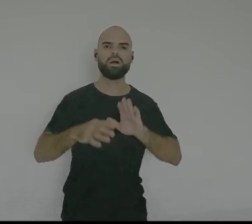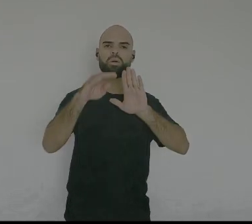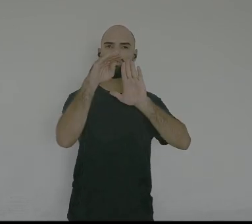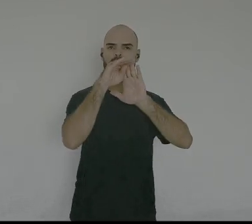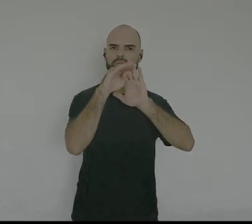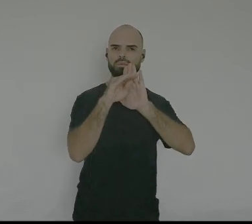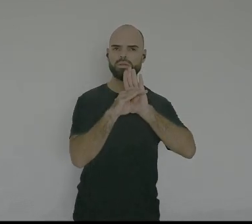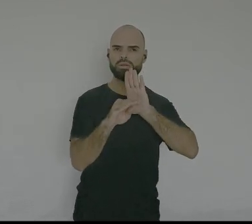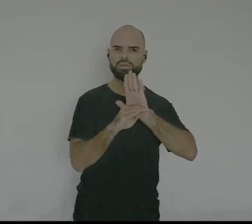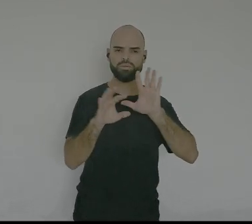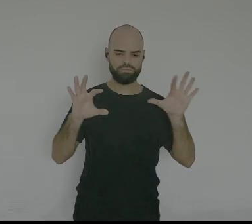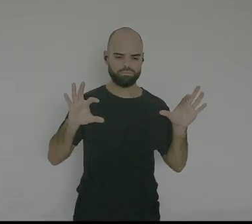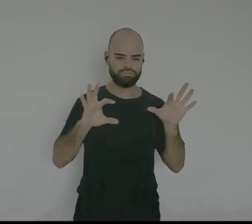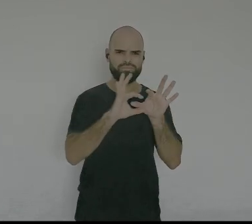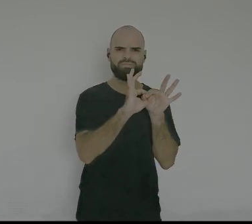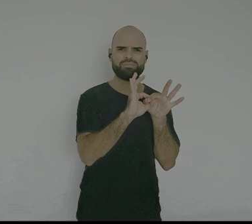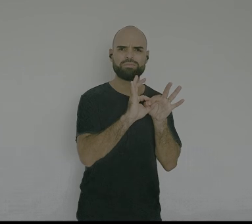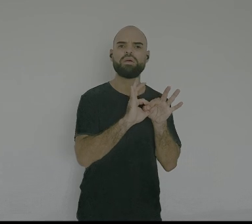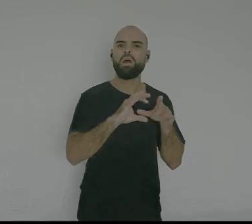E